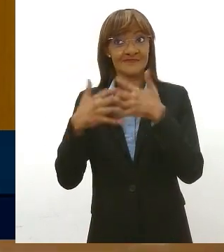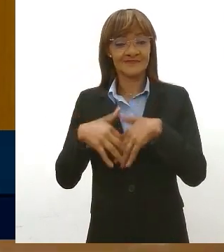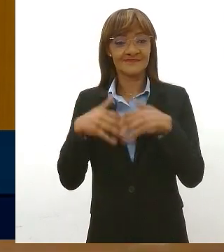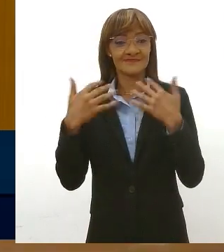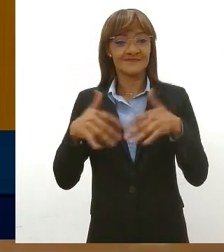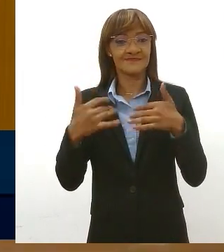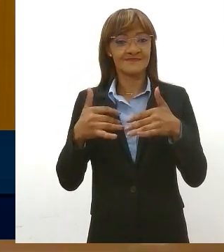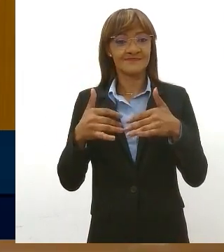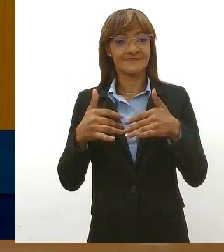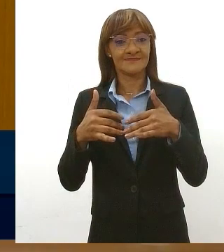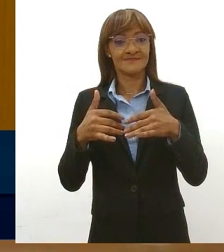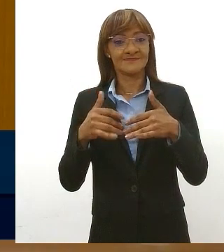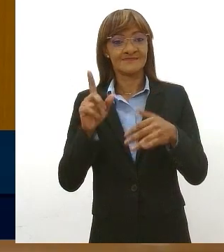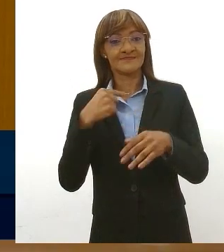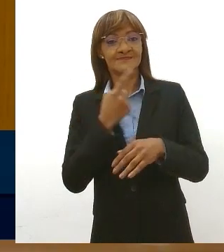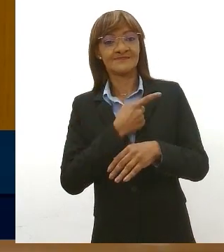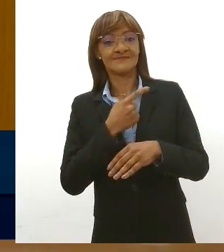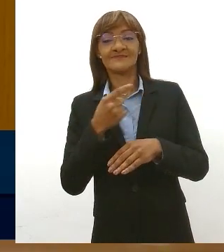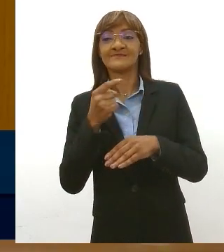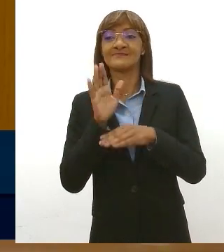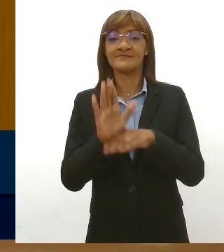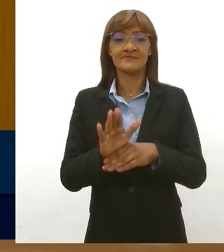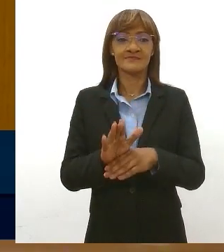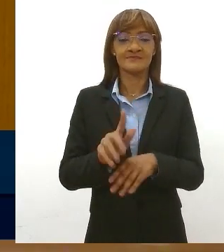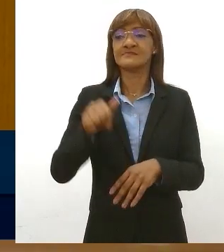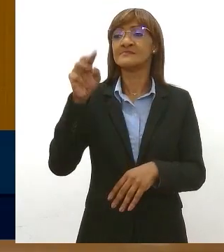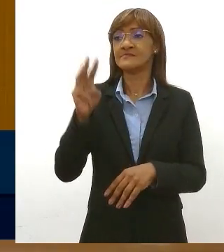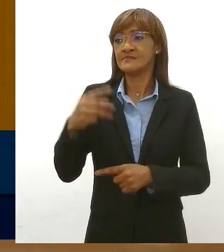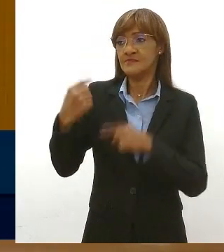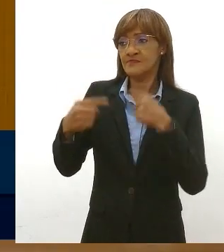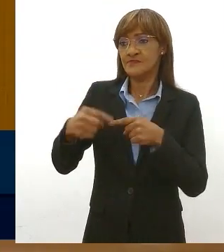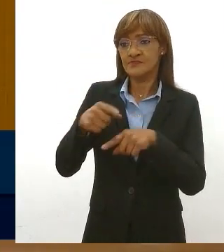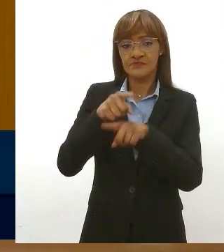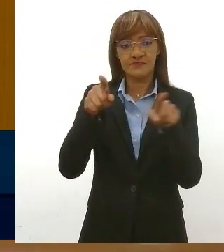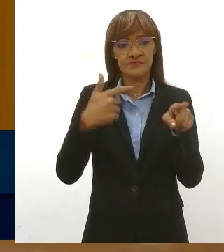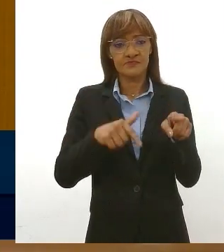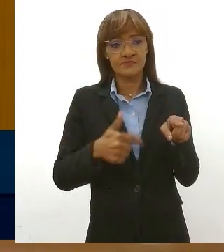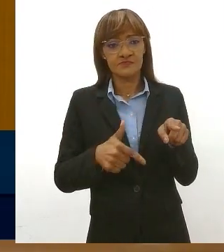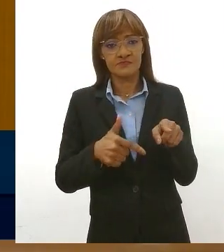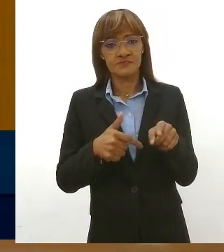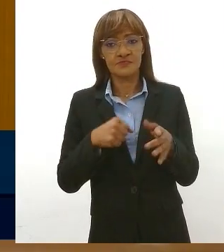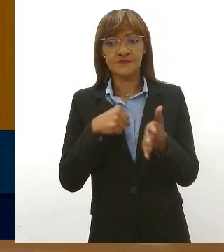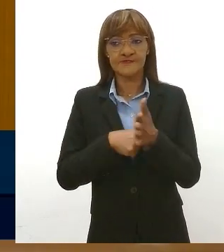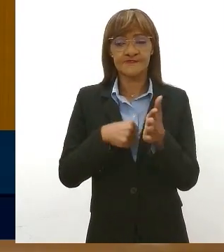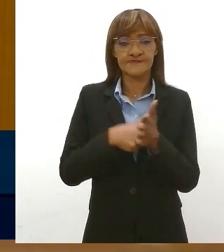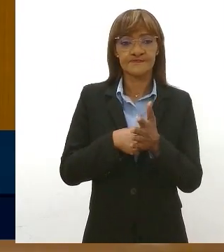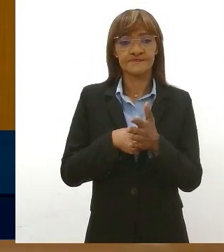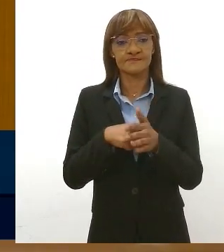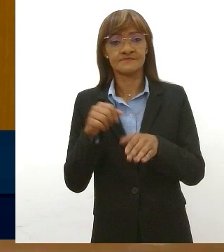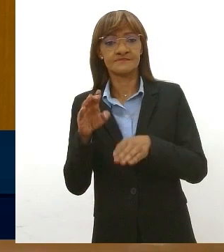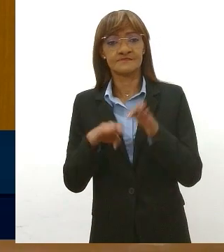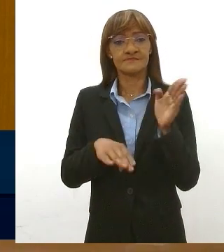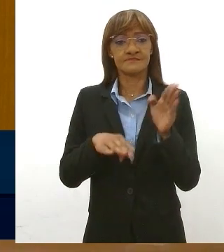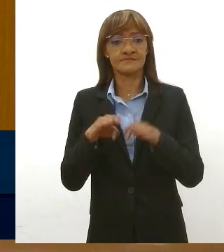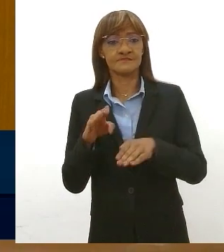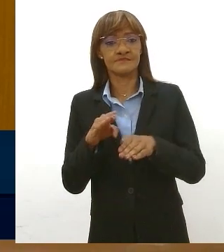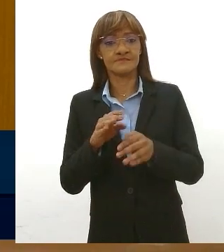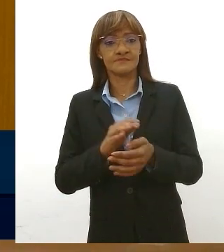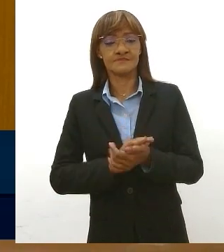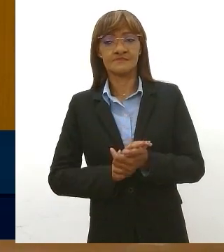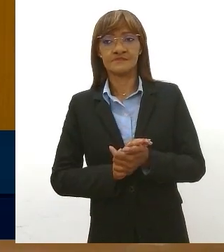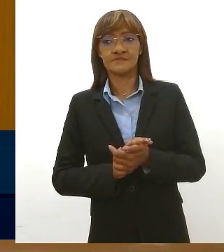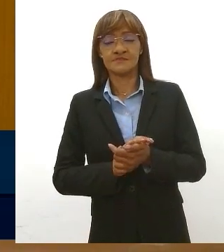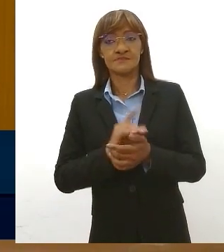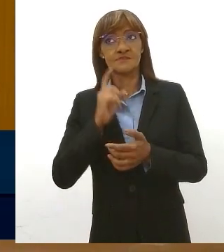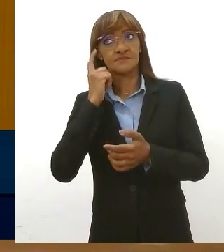Quem é que não tem conflito interno aqui, né? De existência, às vezes a gente se depara com os nossos próprios pensamentos. Então esse livro, ele tem uma